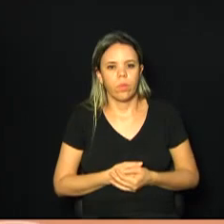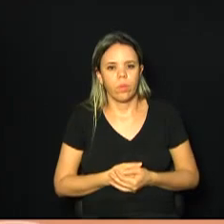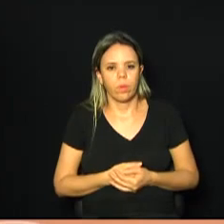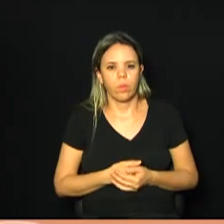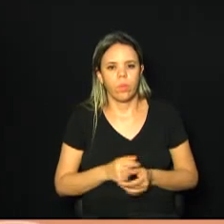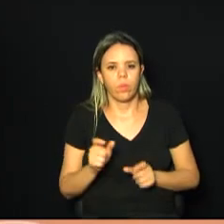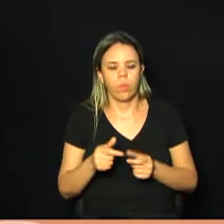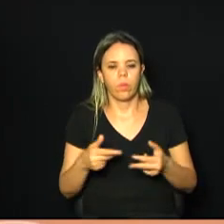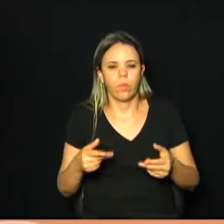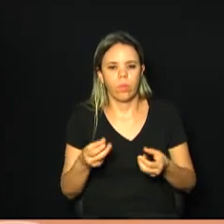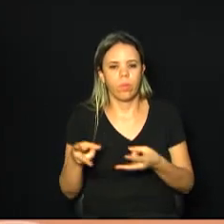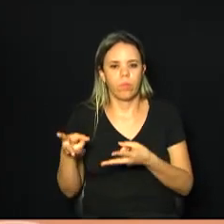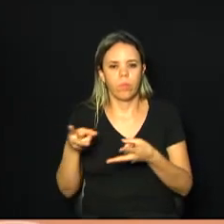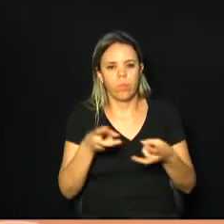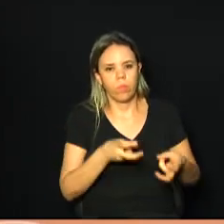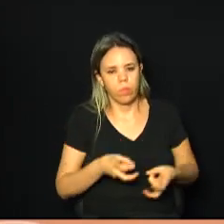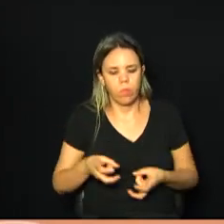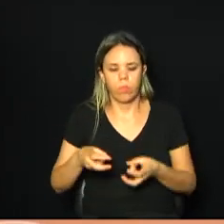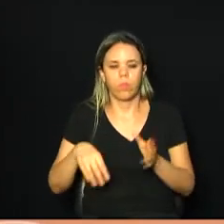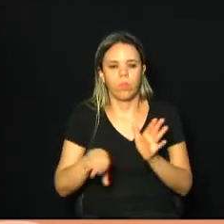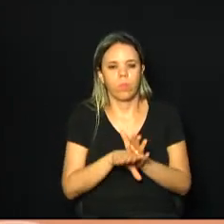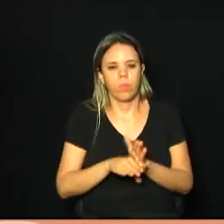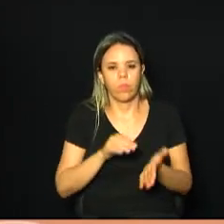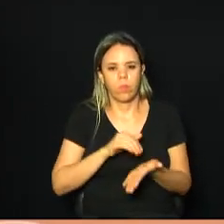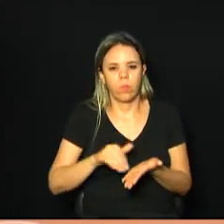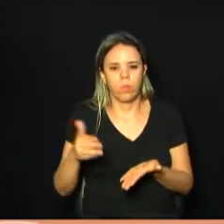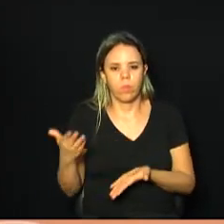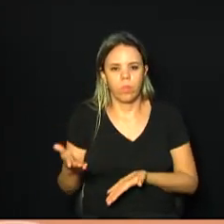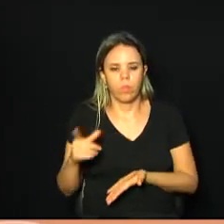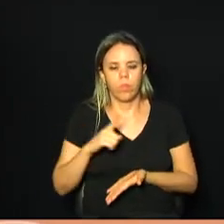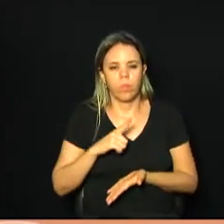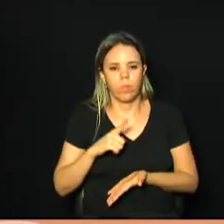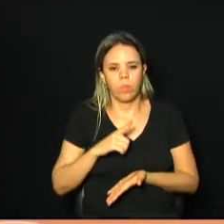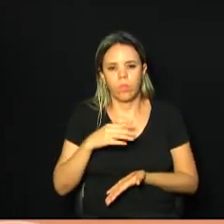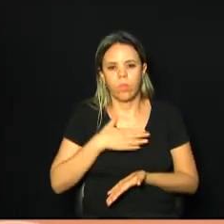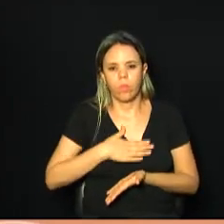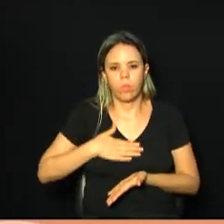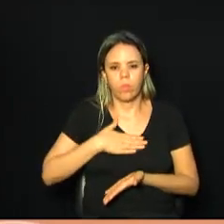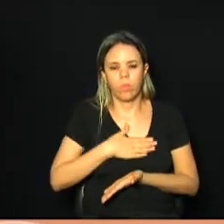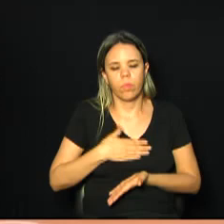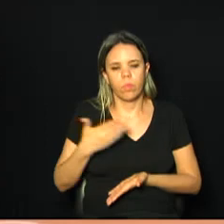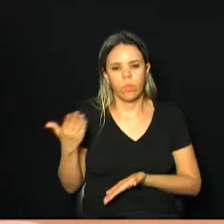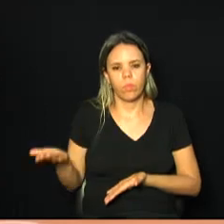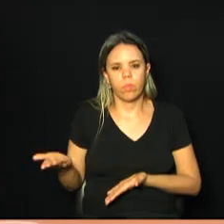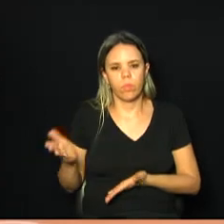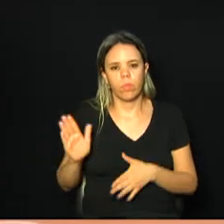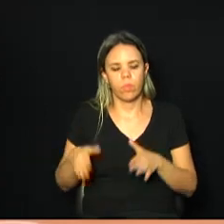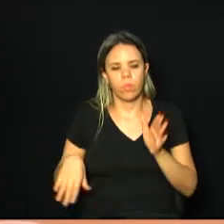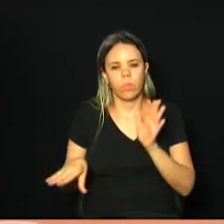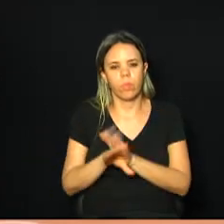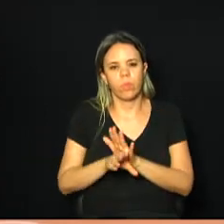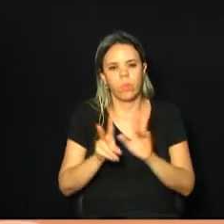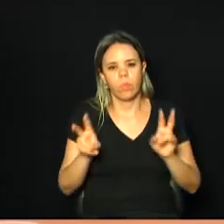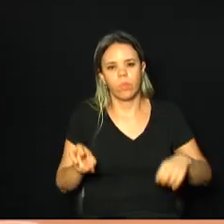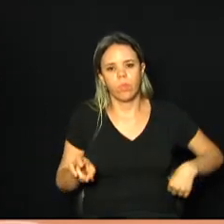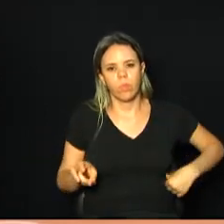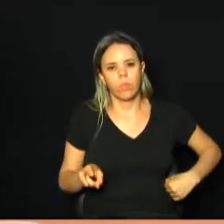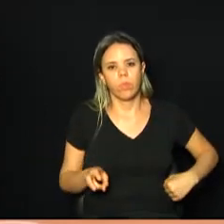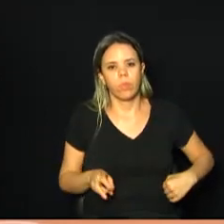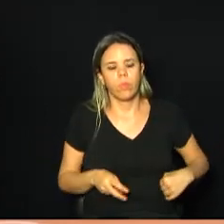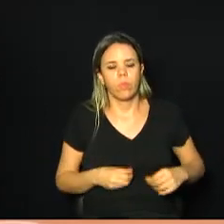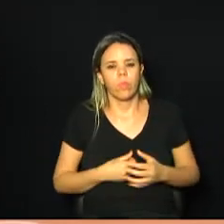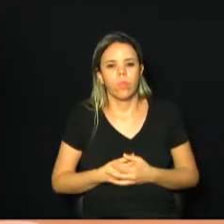pequenas percepções que chegam ao nosso gabinete, que nós somos privilegiados, né? Às vezes já chega o assunto mastigado,